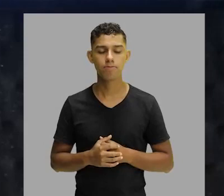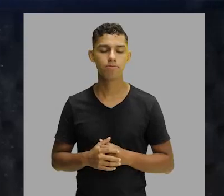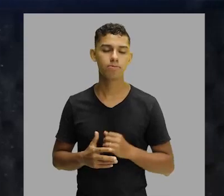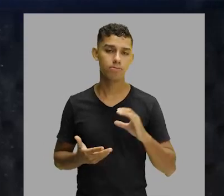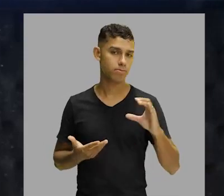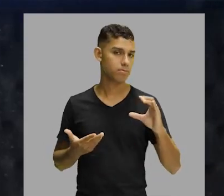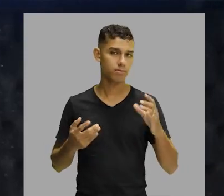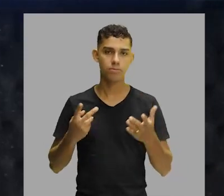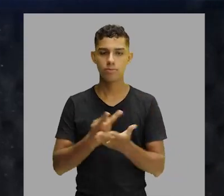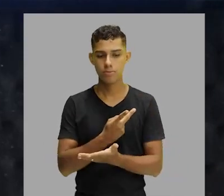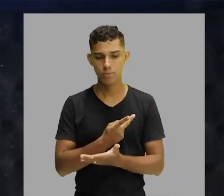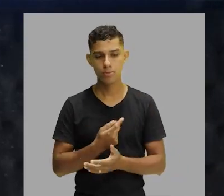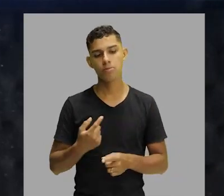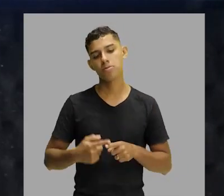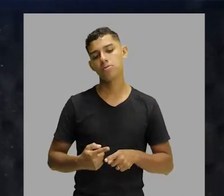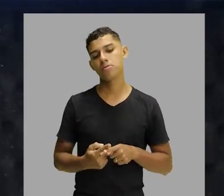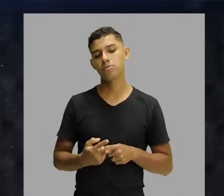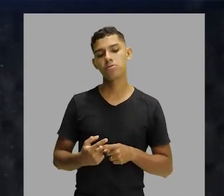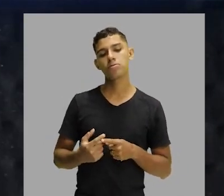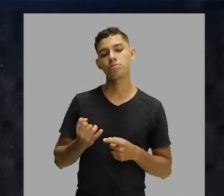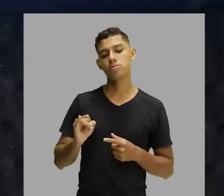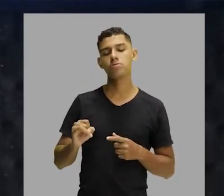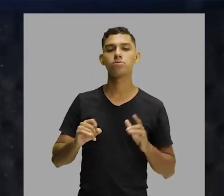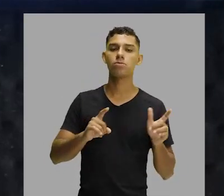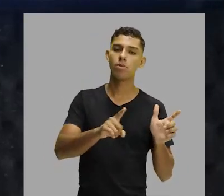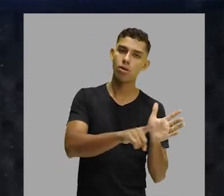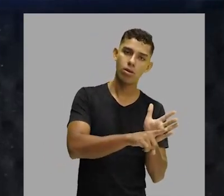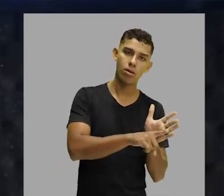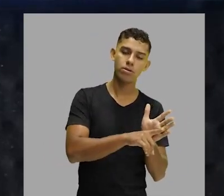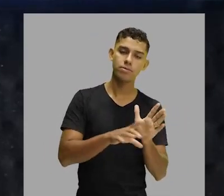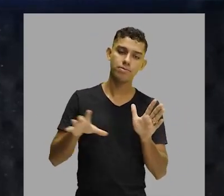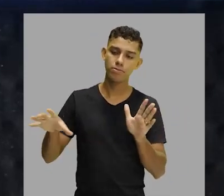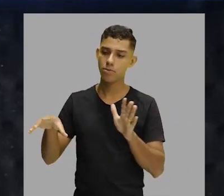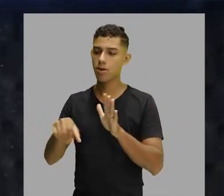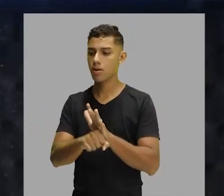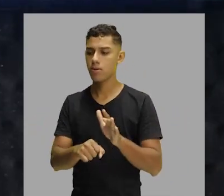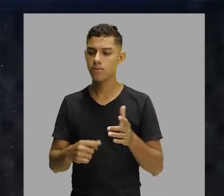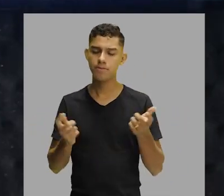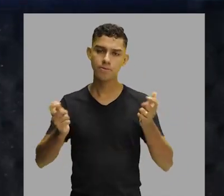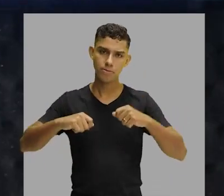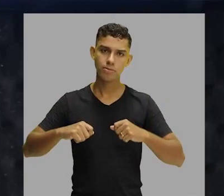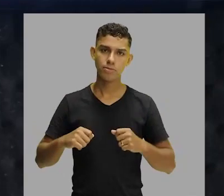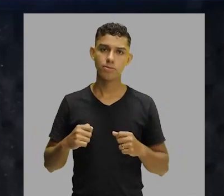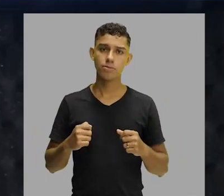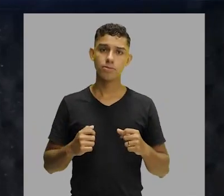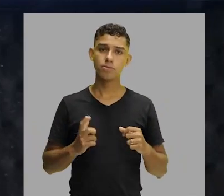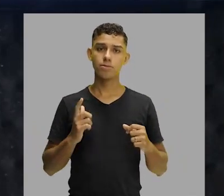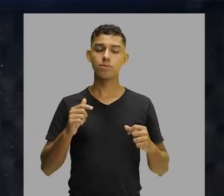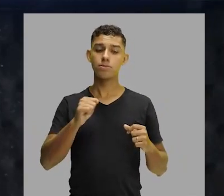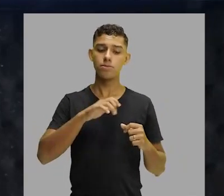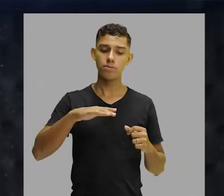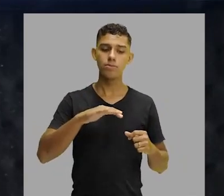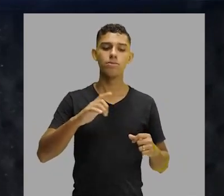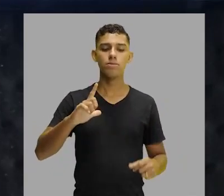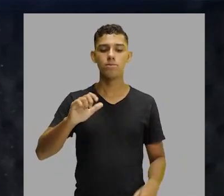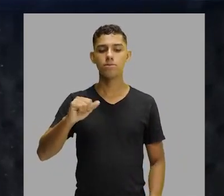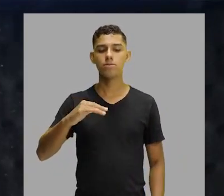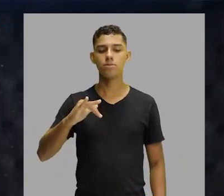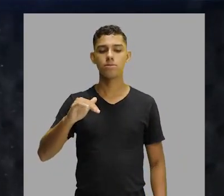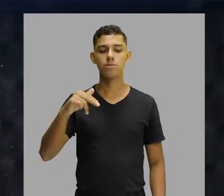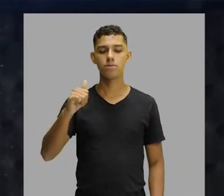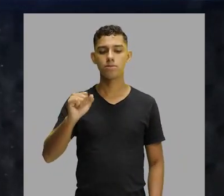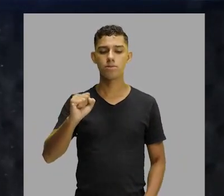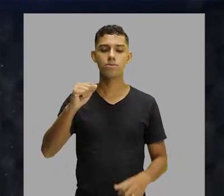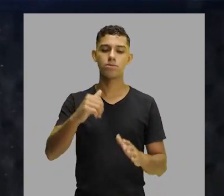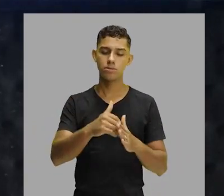fossem cargas negativas, à medida que recebesse o estímulo, né, as próprias cargas que estariam na lacuna iriam passar